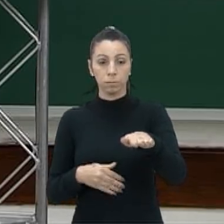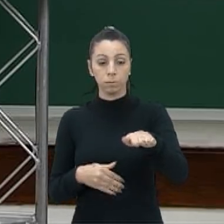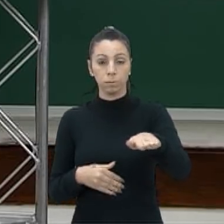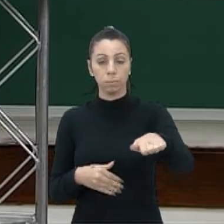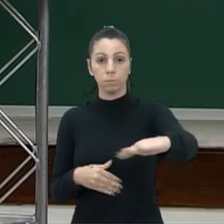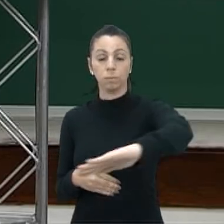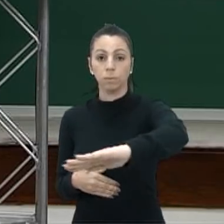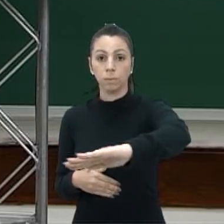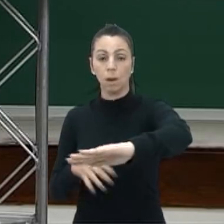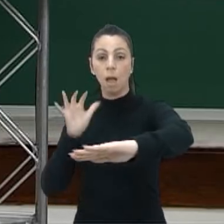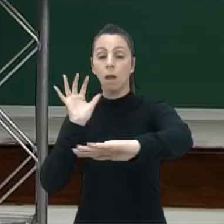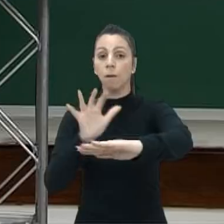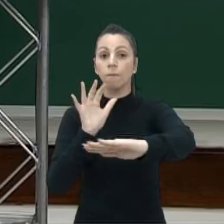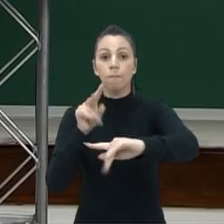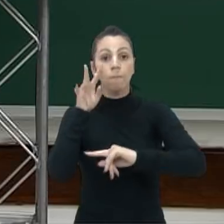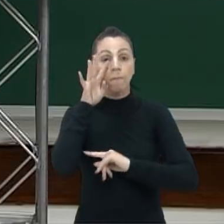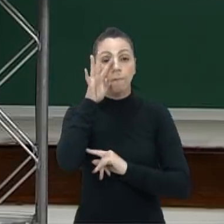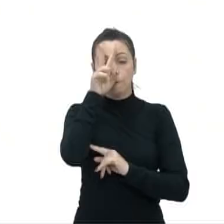é nula?